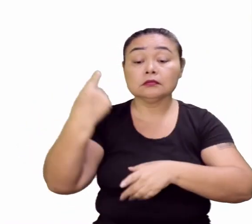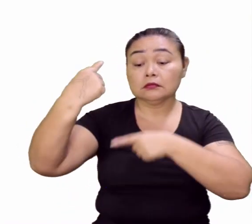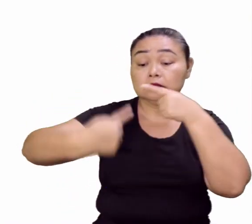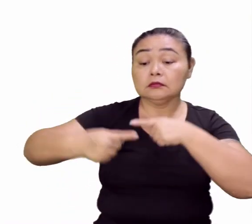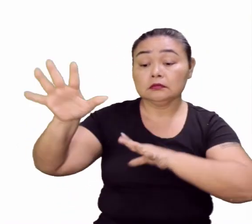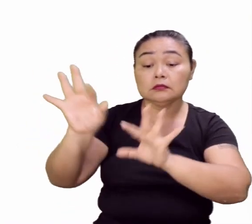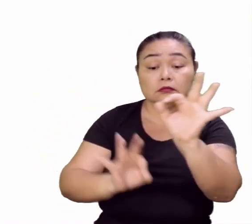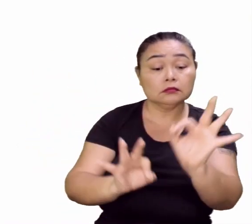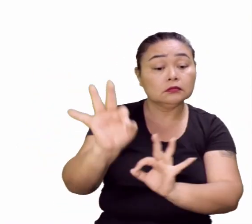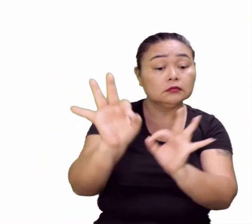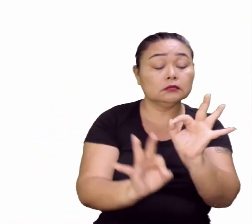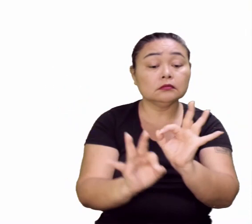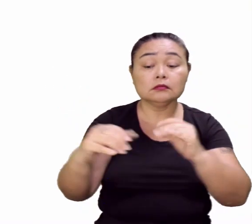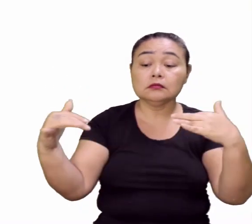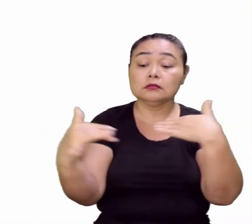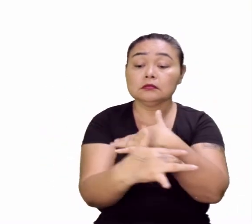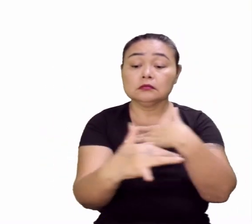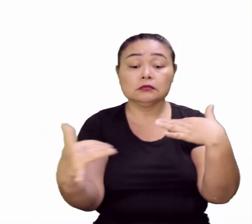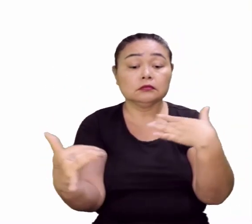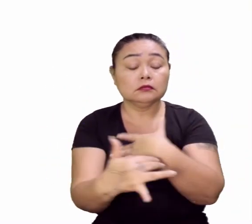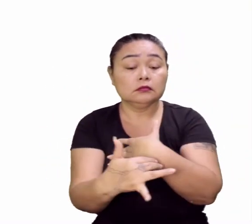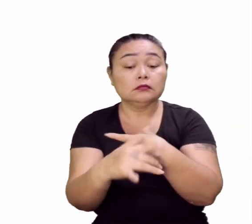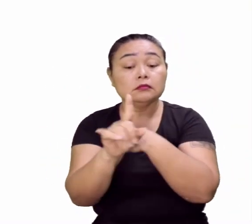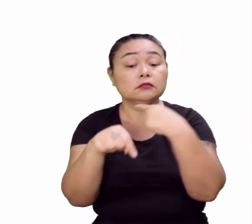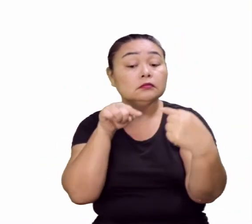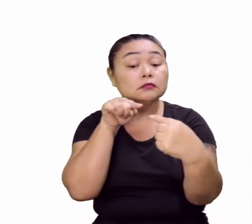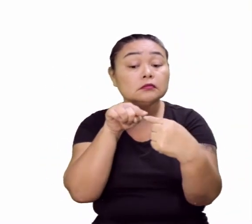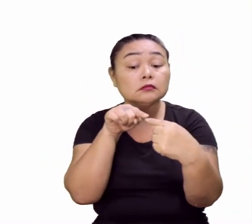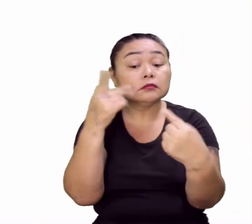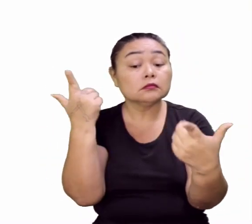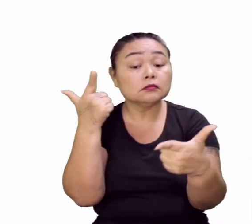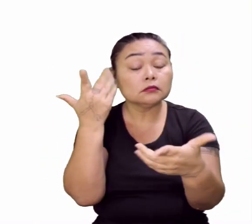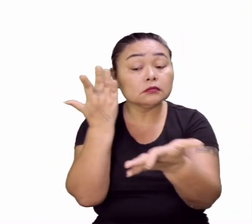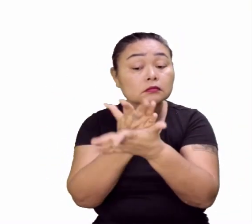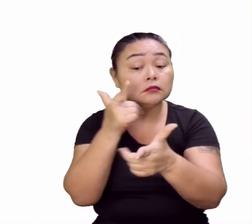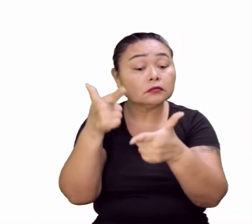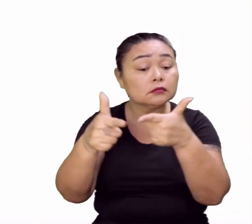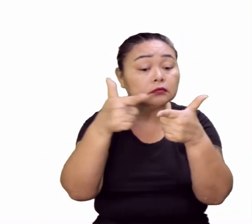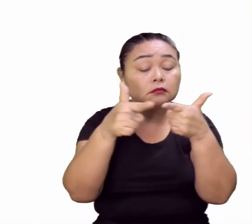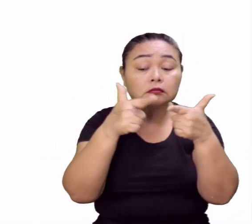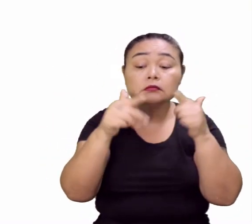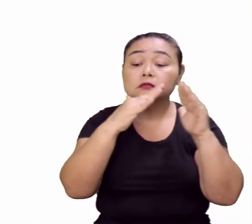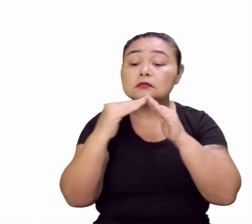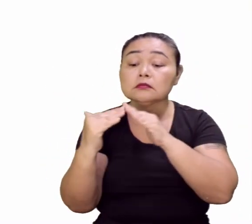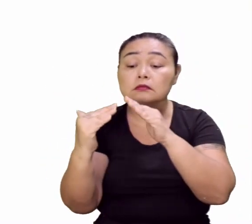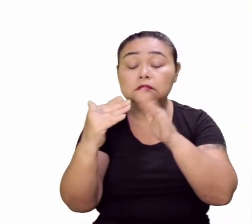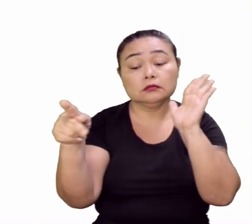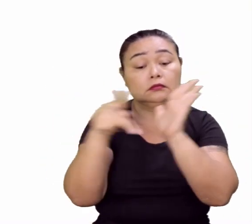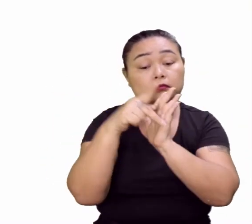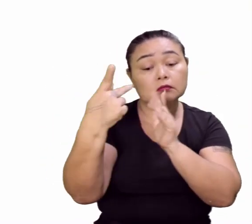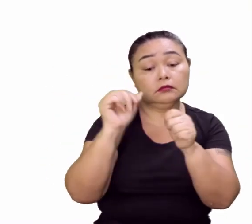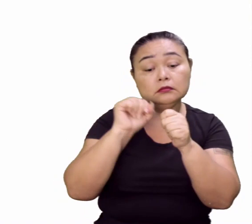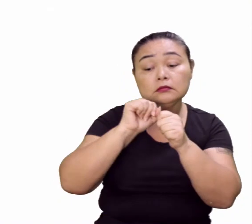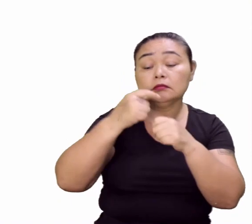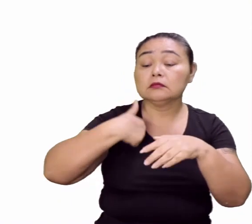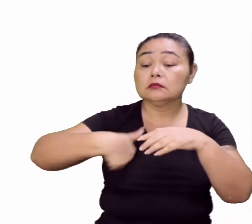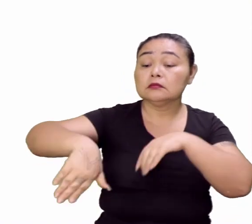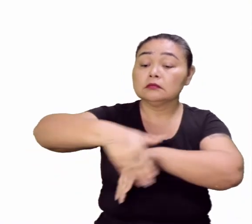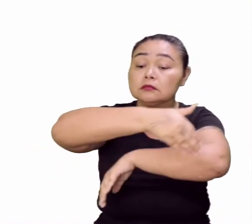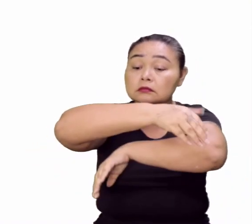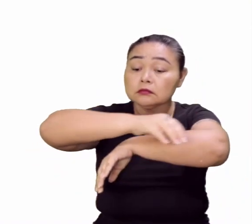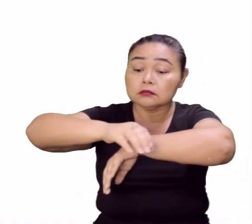políticas de planejamento e urbanização, visando sanar problemas habitacionais,